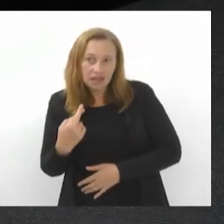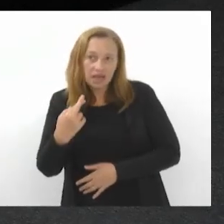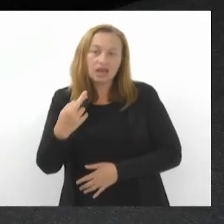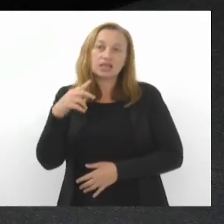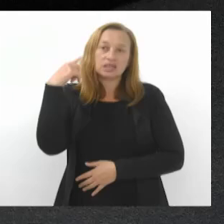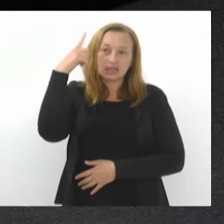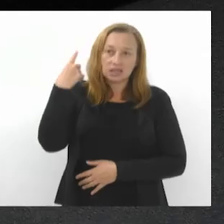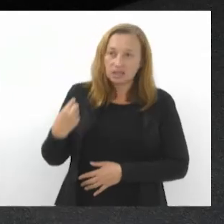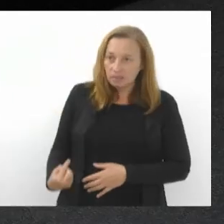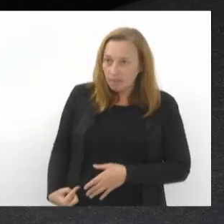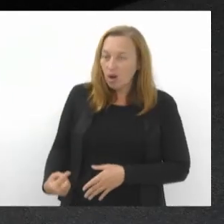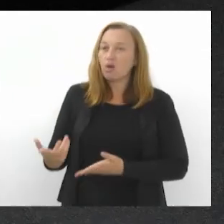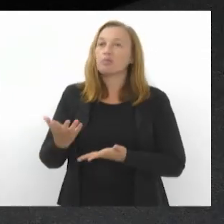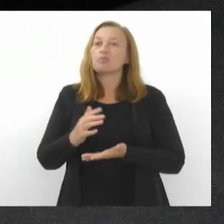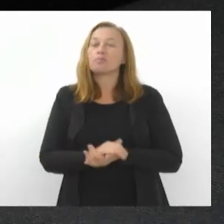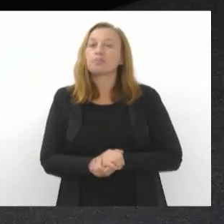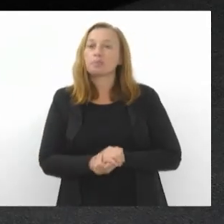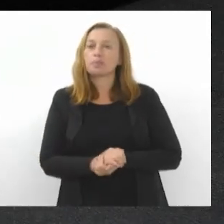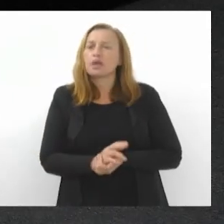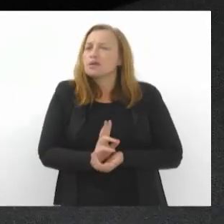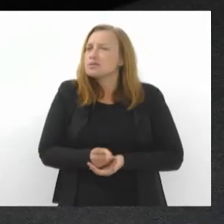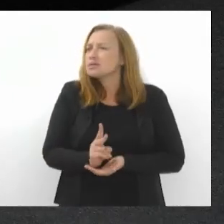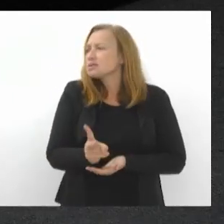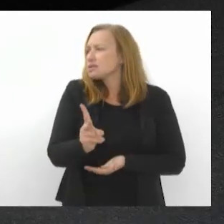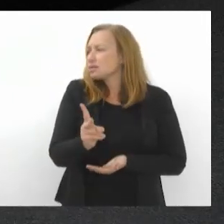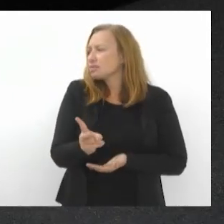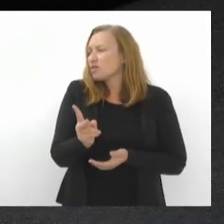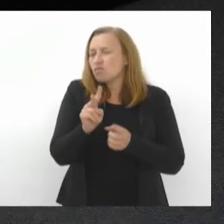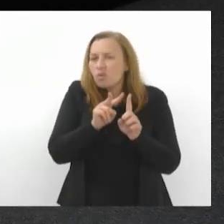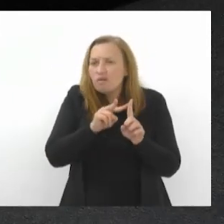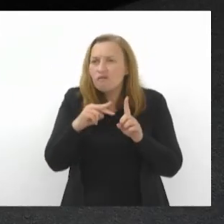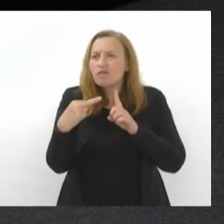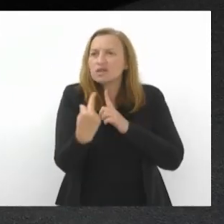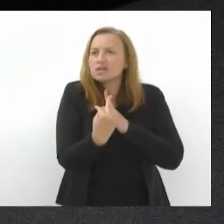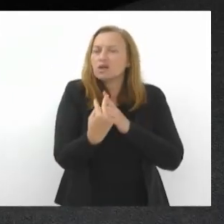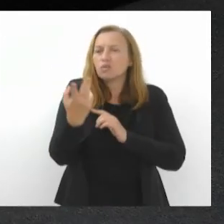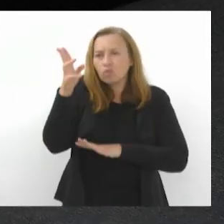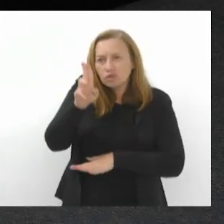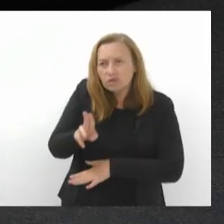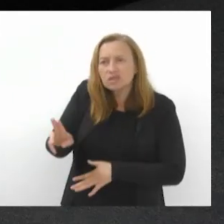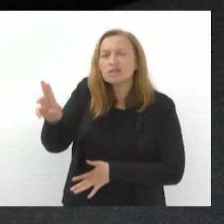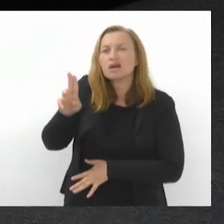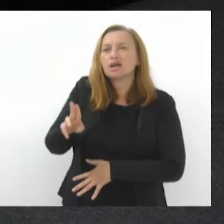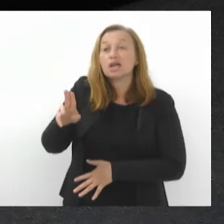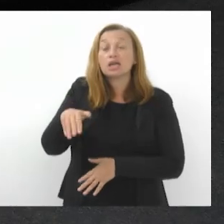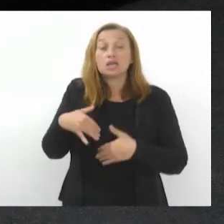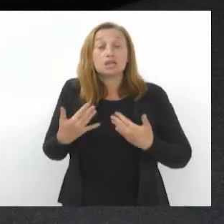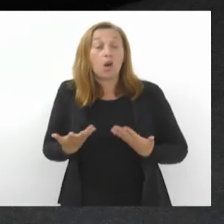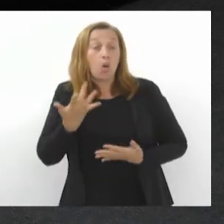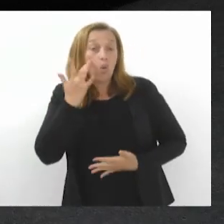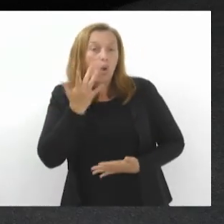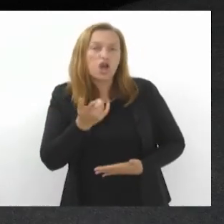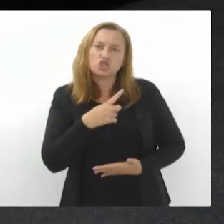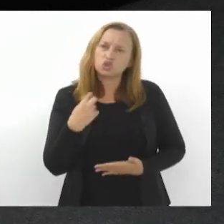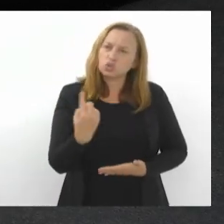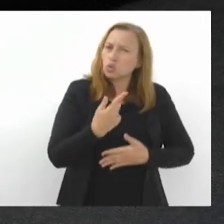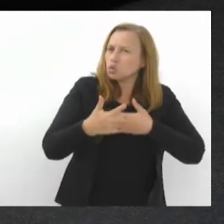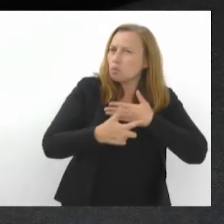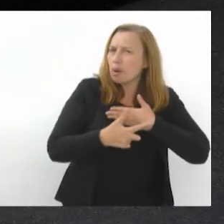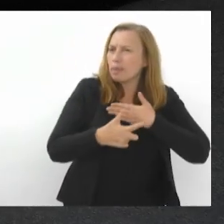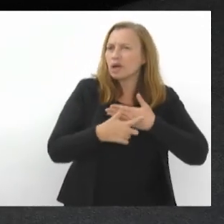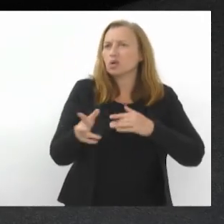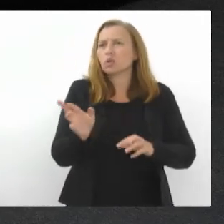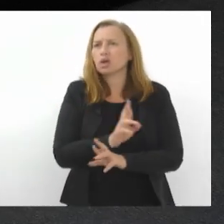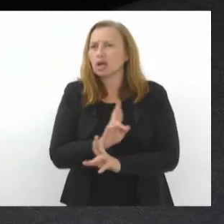Dani Balbi, que sempre teve um olhar com as universidades. Então, eu acho que o nosso papel em